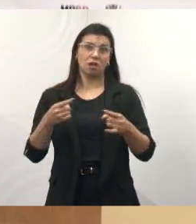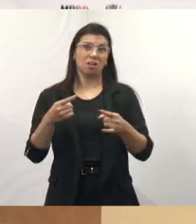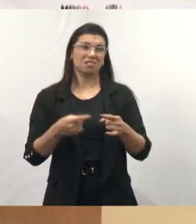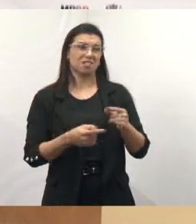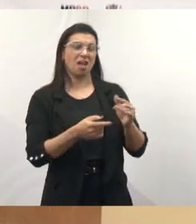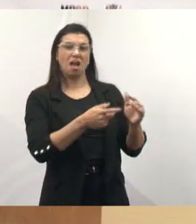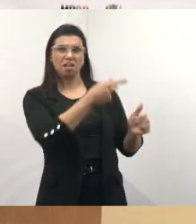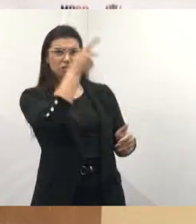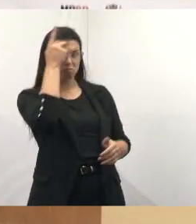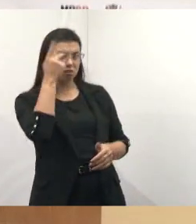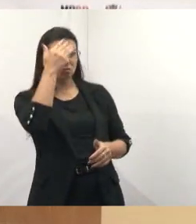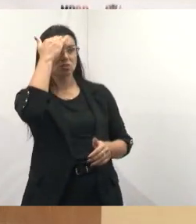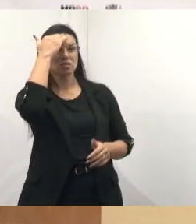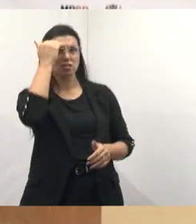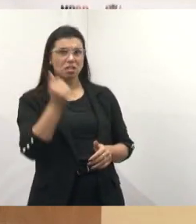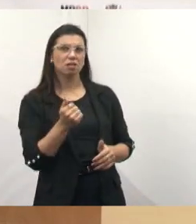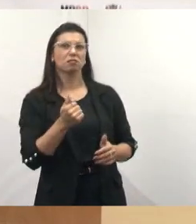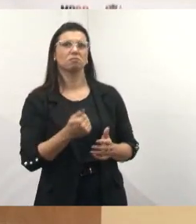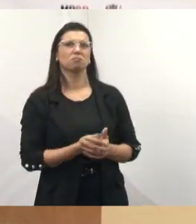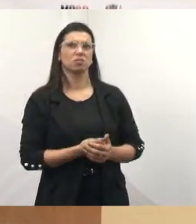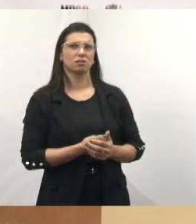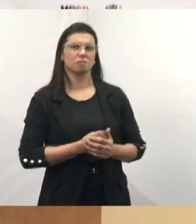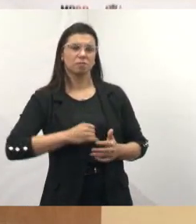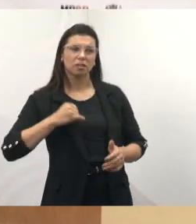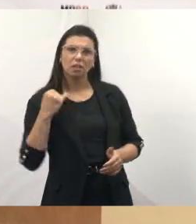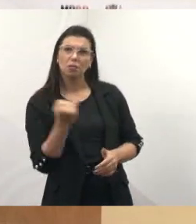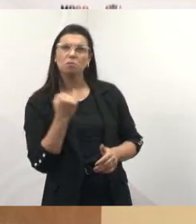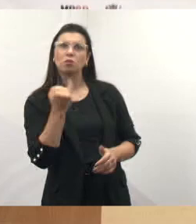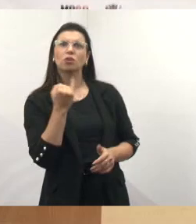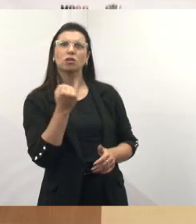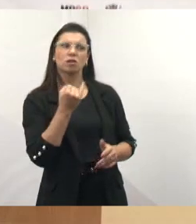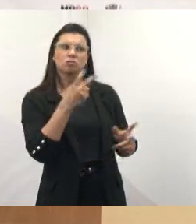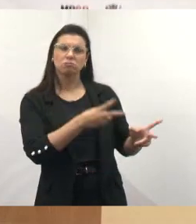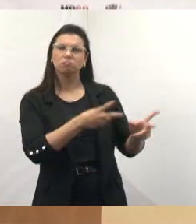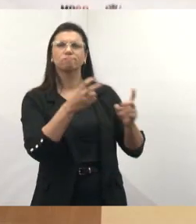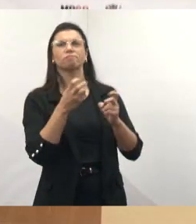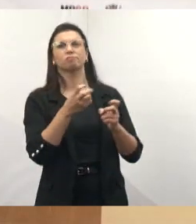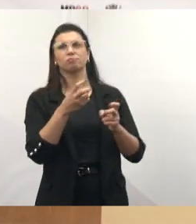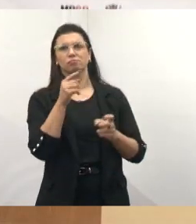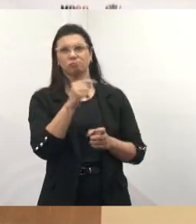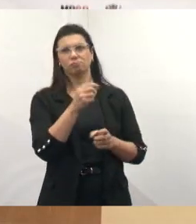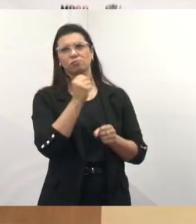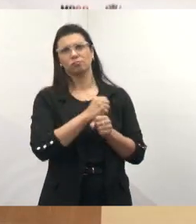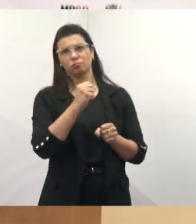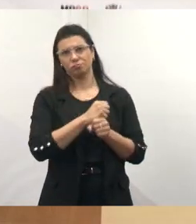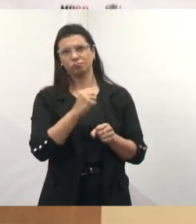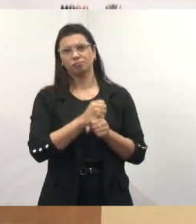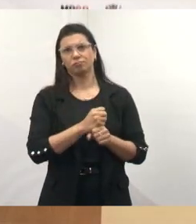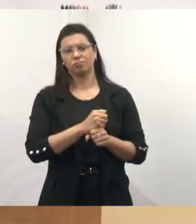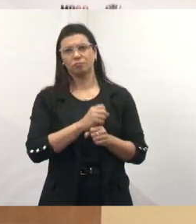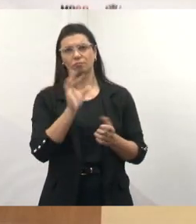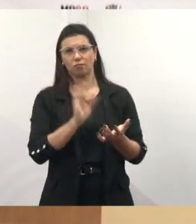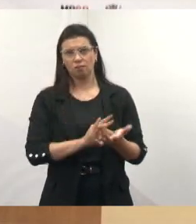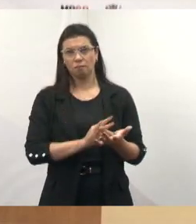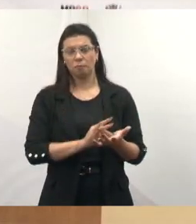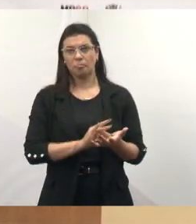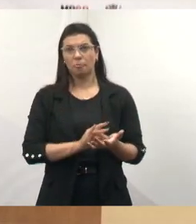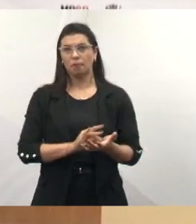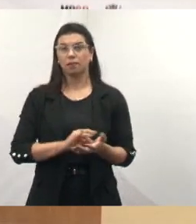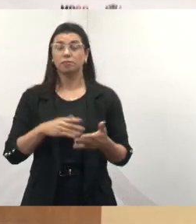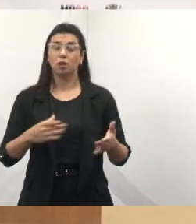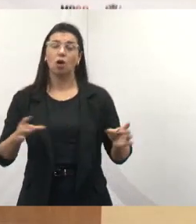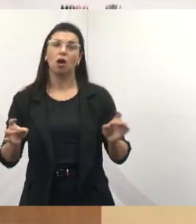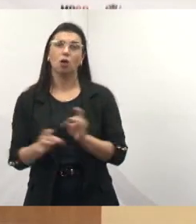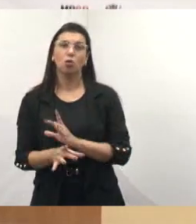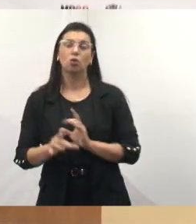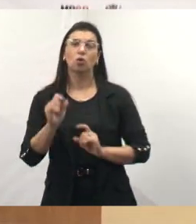sabe a importância e a grandeza dessas obras, valiosas obras, e que nós vamos acompanhar de perto. Quero encerrar